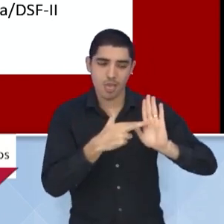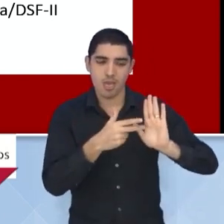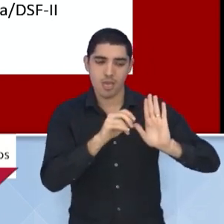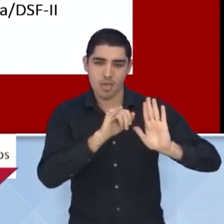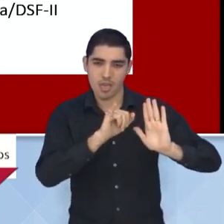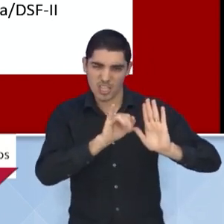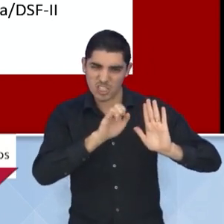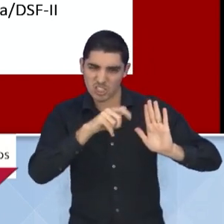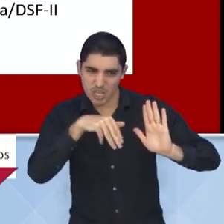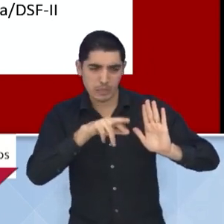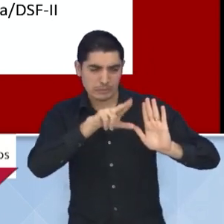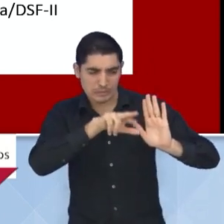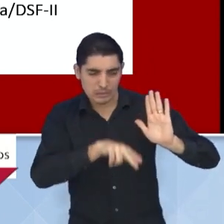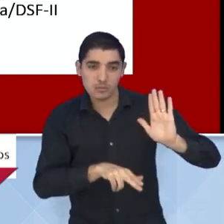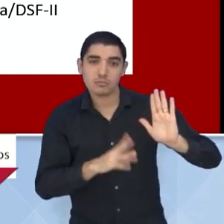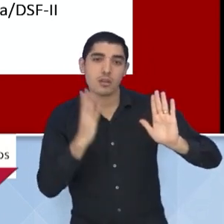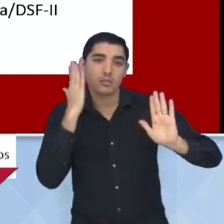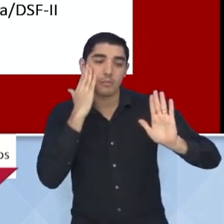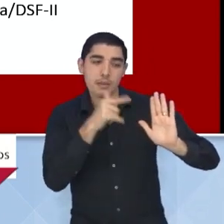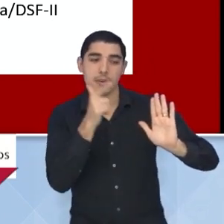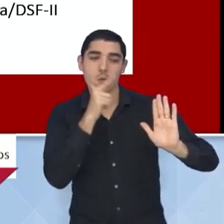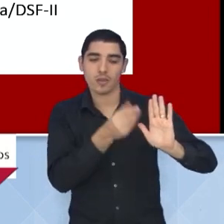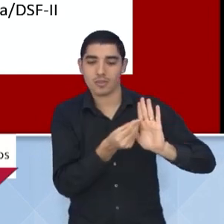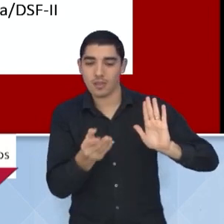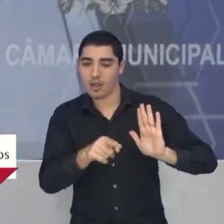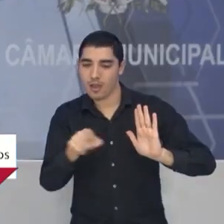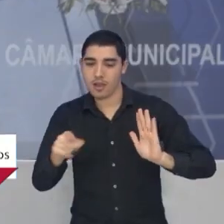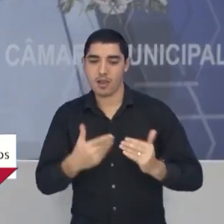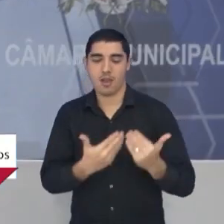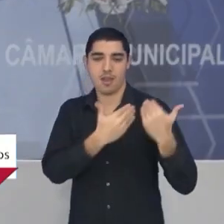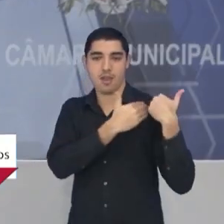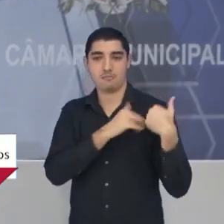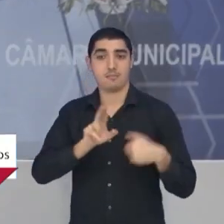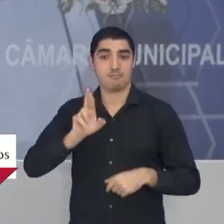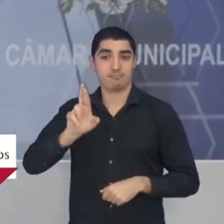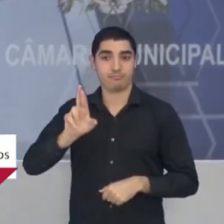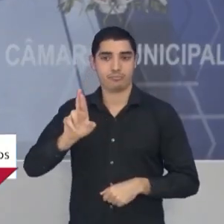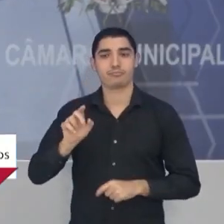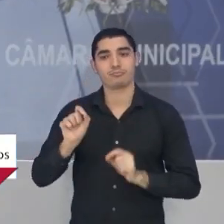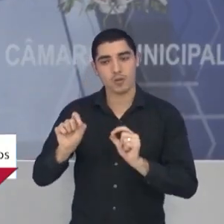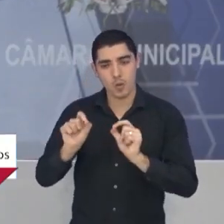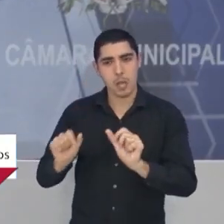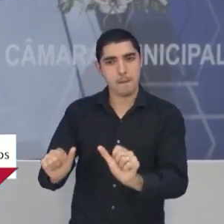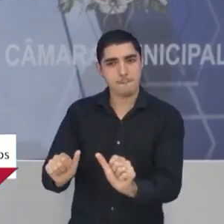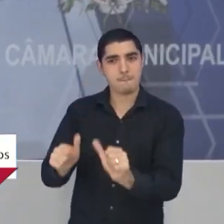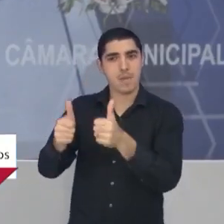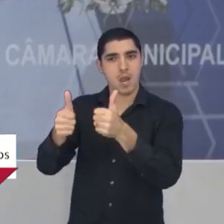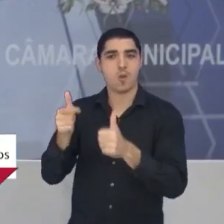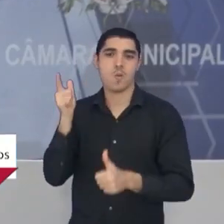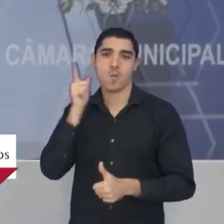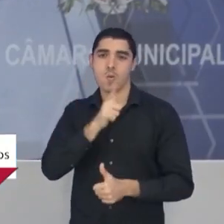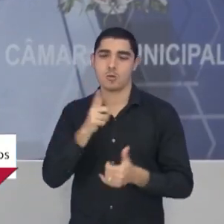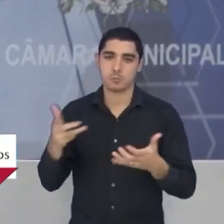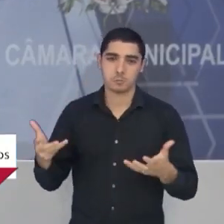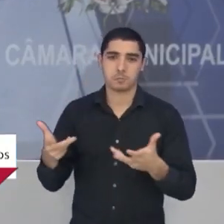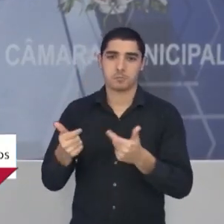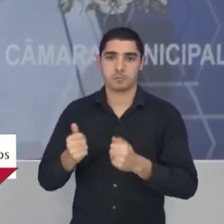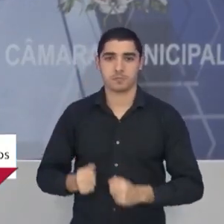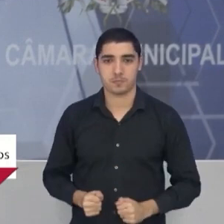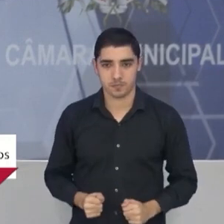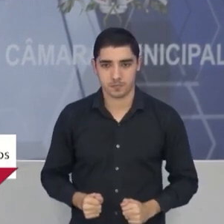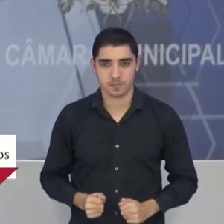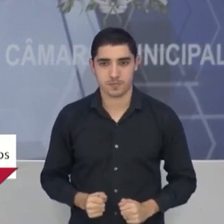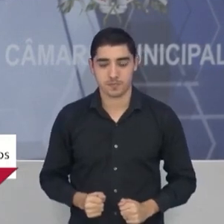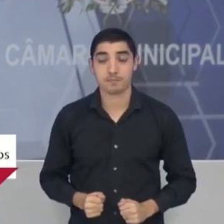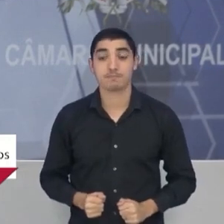parâmetros ali de responsabilidade e de eficiência e efetividade por